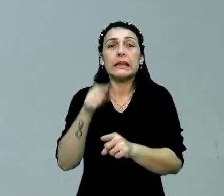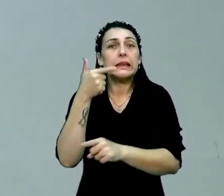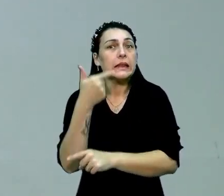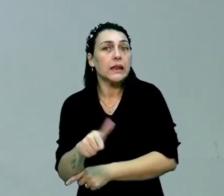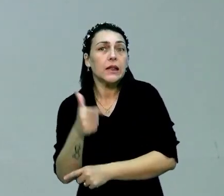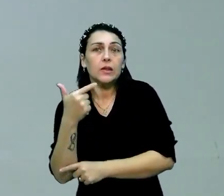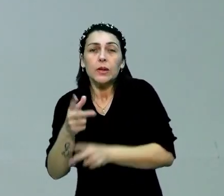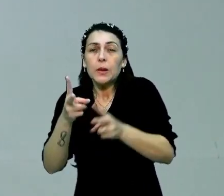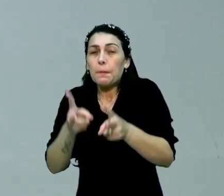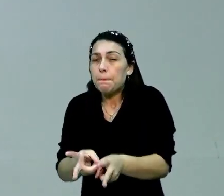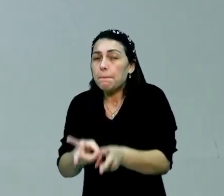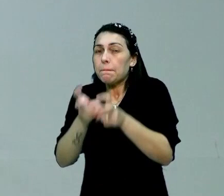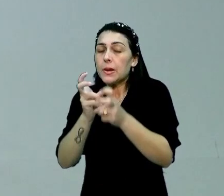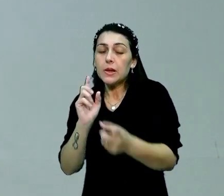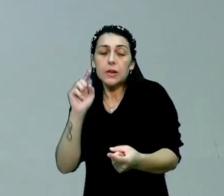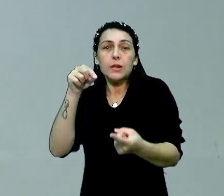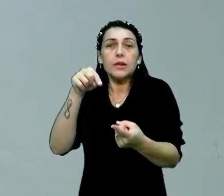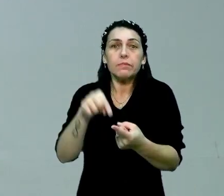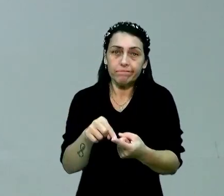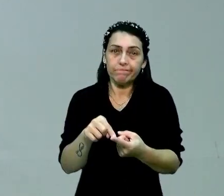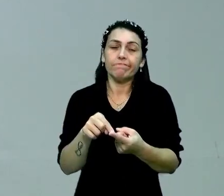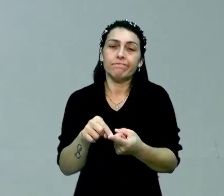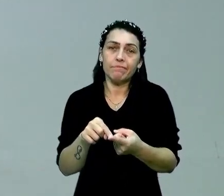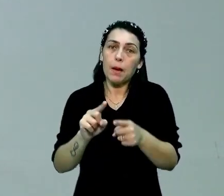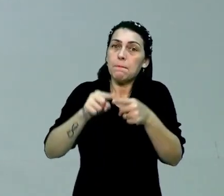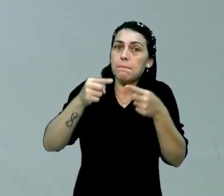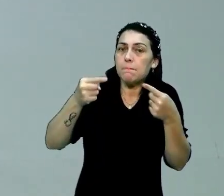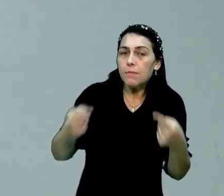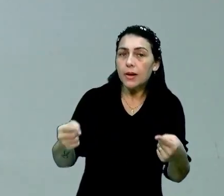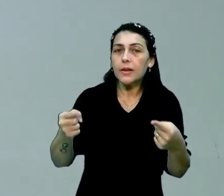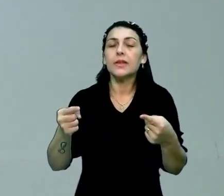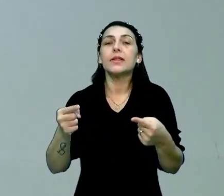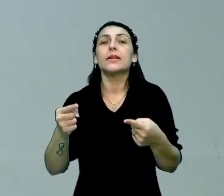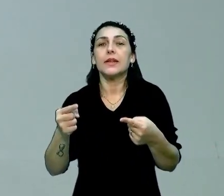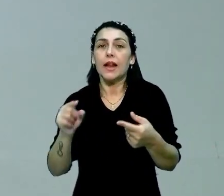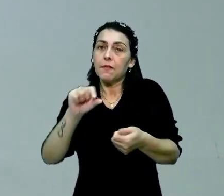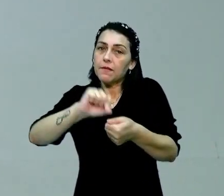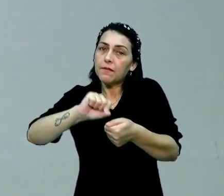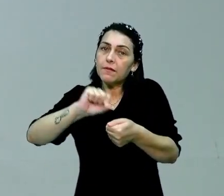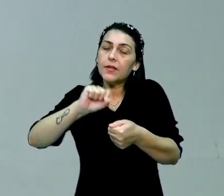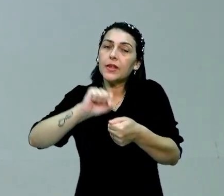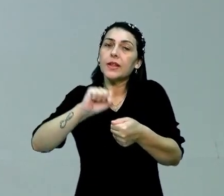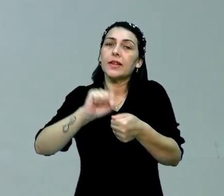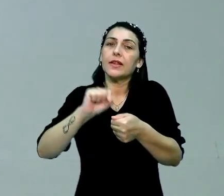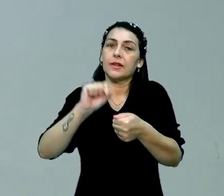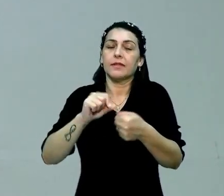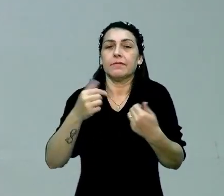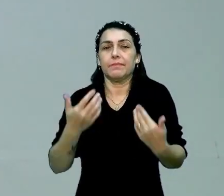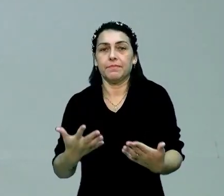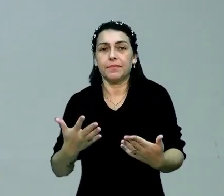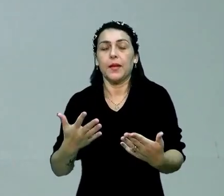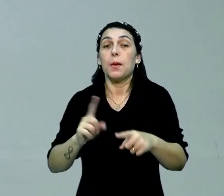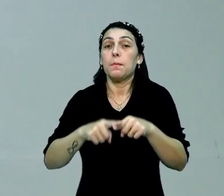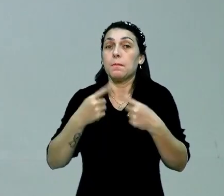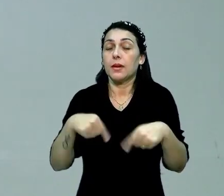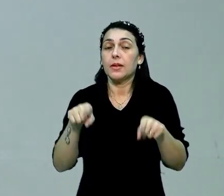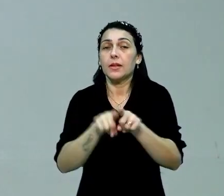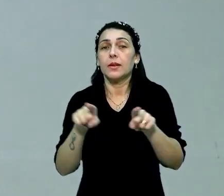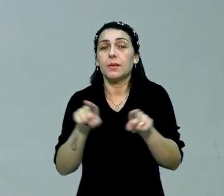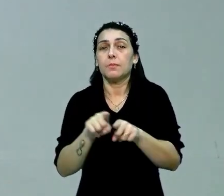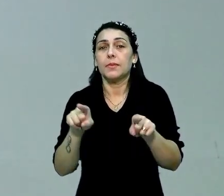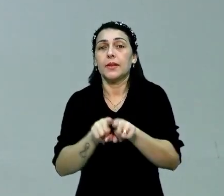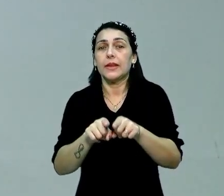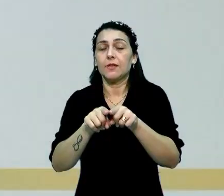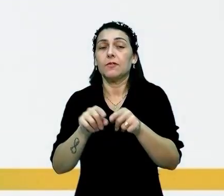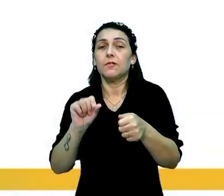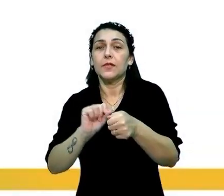essa percepção, elas não tinham essa denominação, mas elas eram realizadas, elas eram executadas. E mais do que executadas,